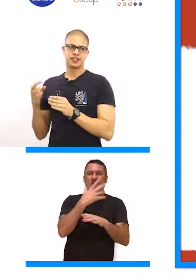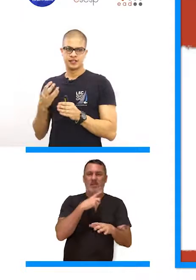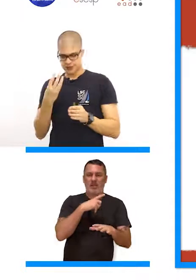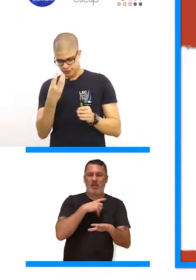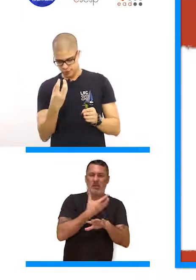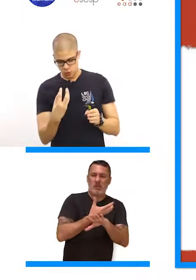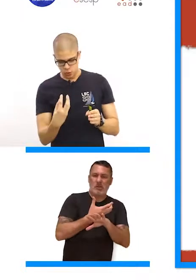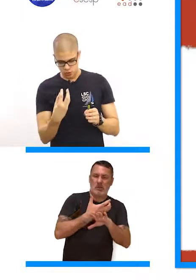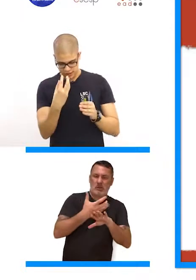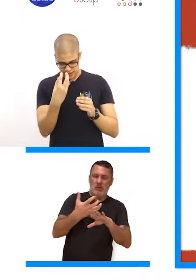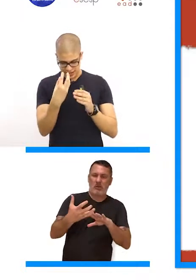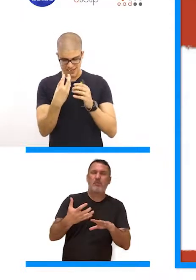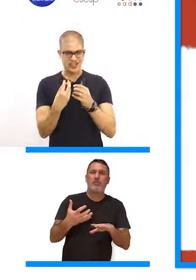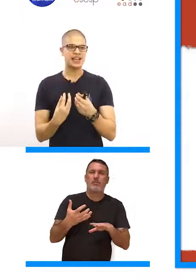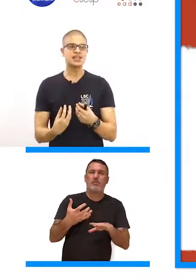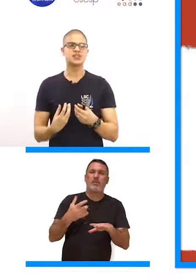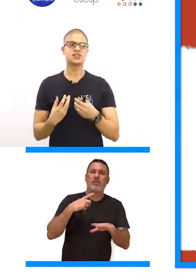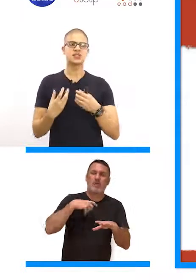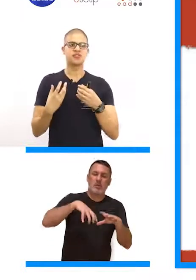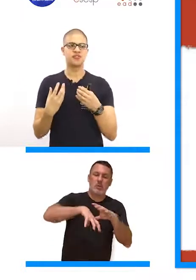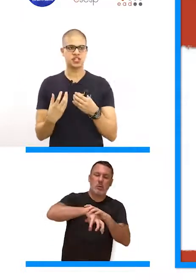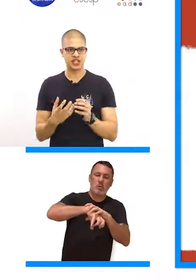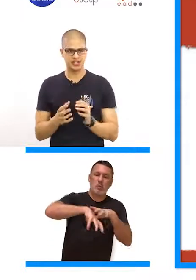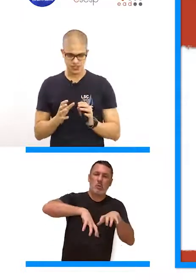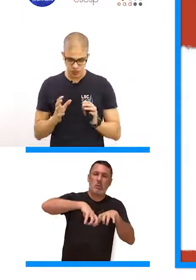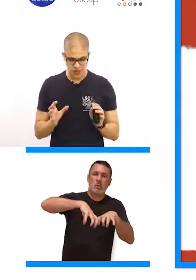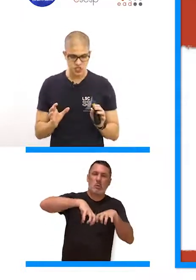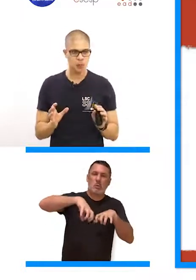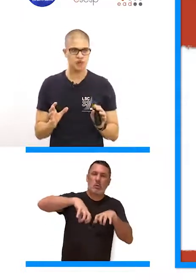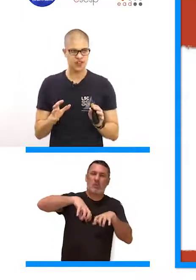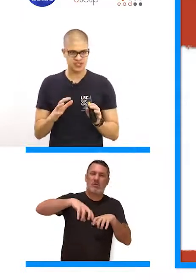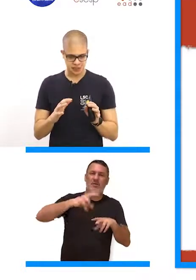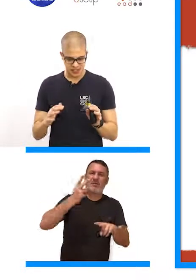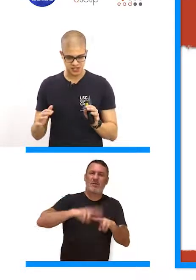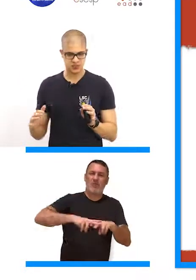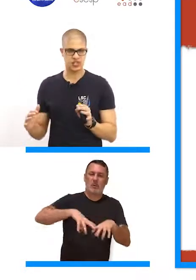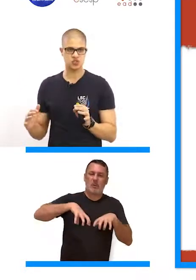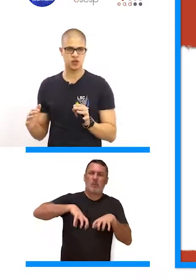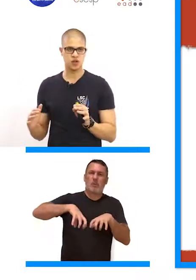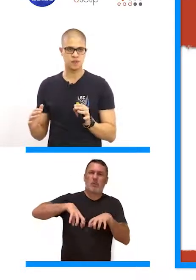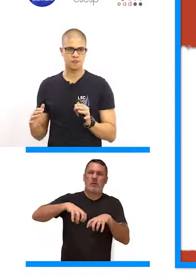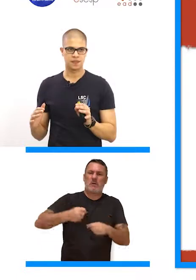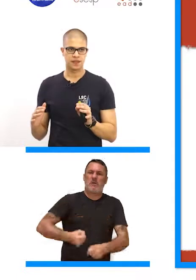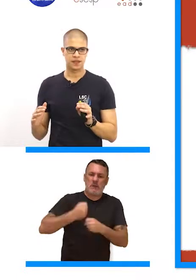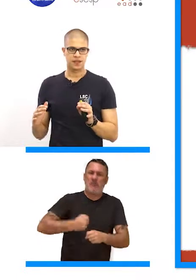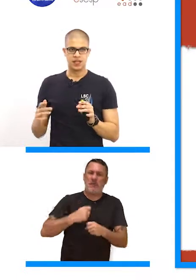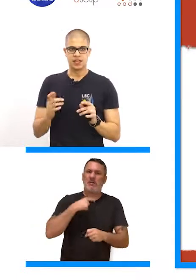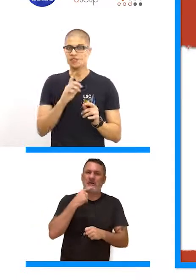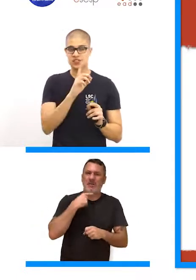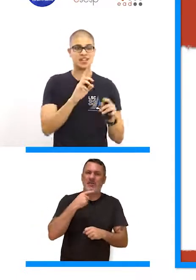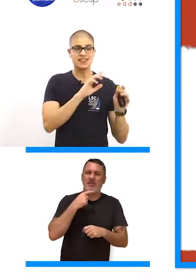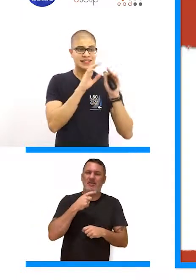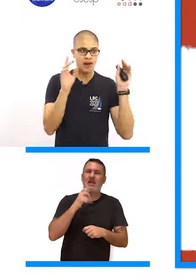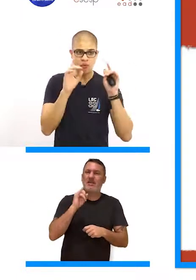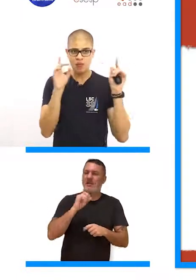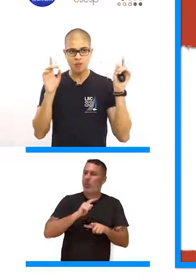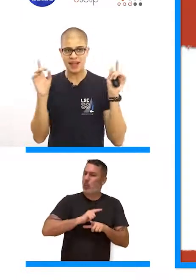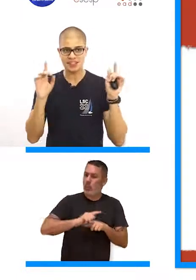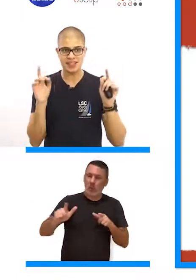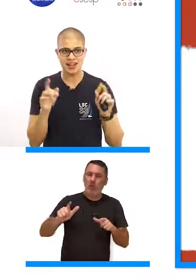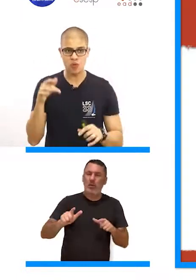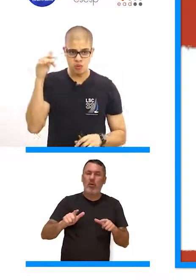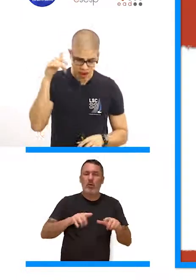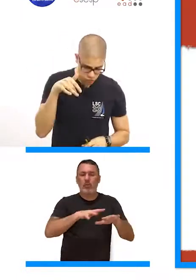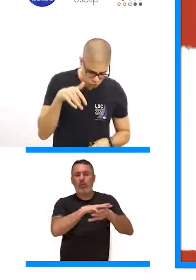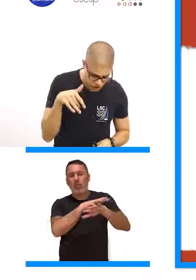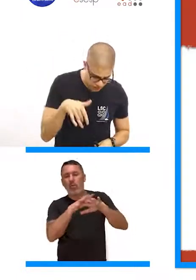vegetal, as raízes vegetais elas não vão mais promover a estabilização daquele solo e você não